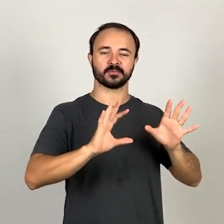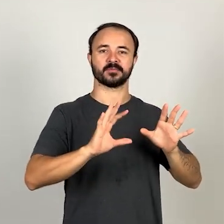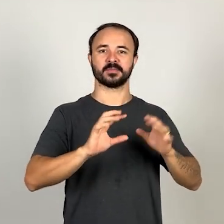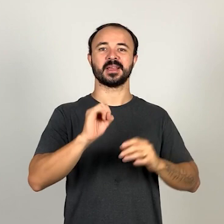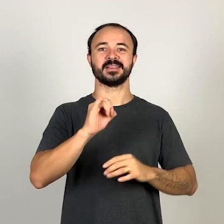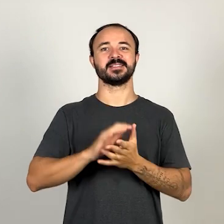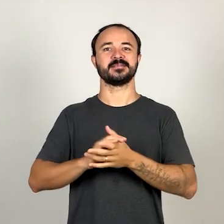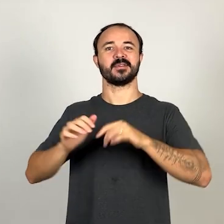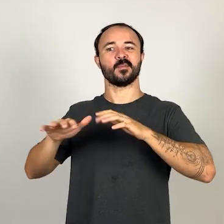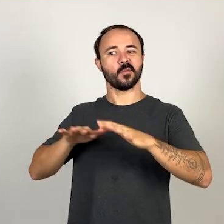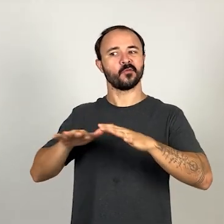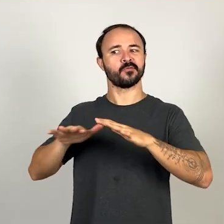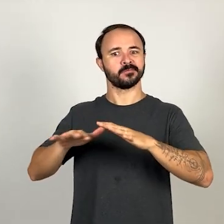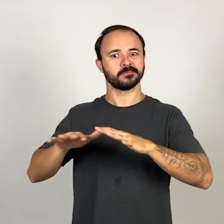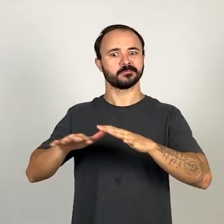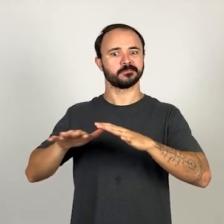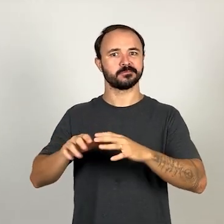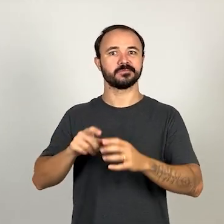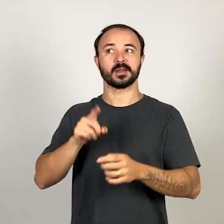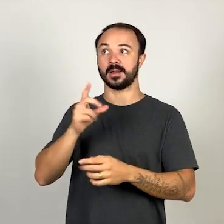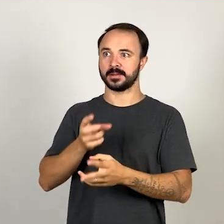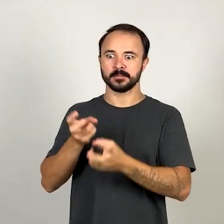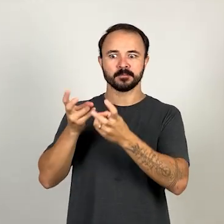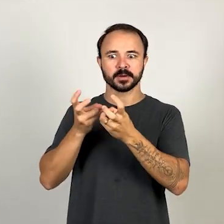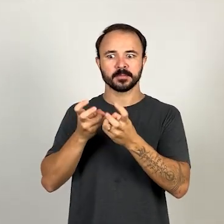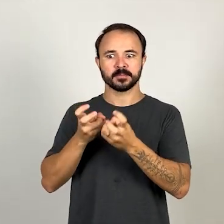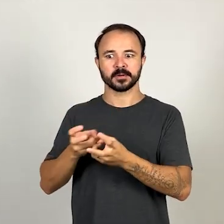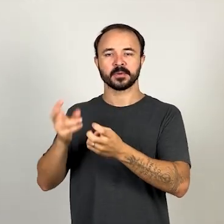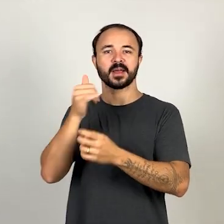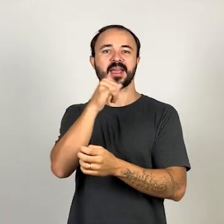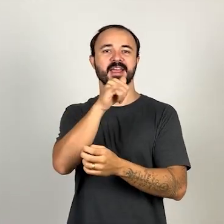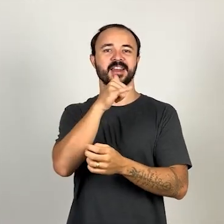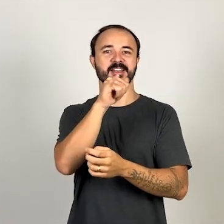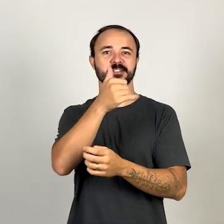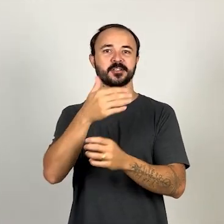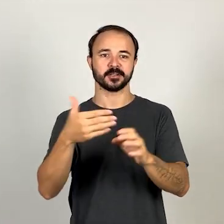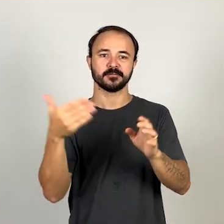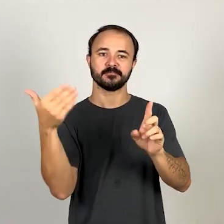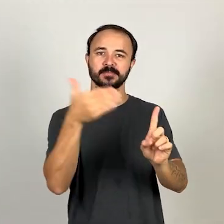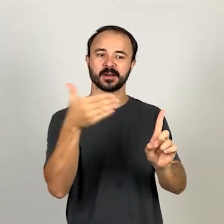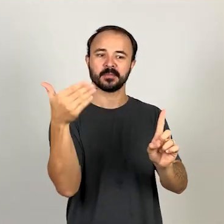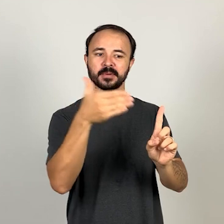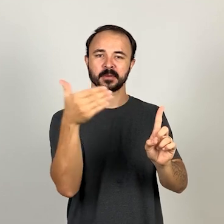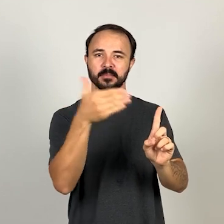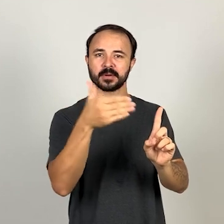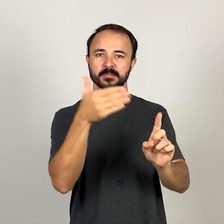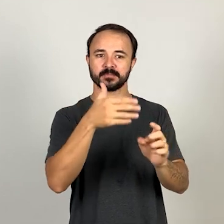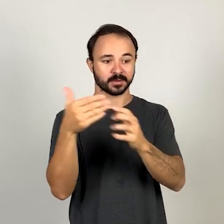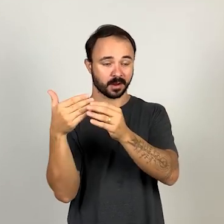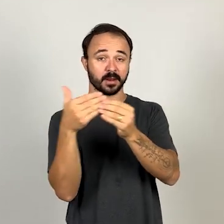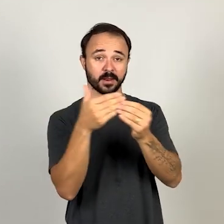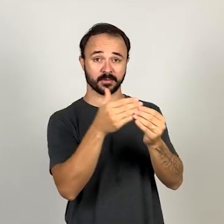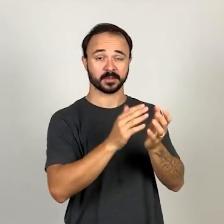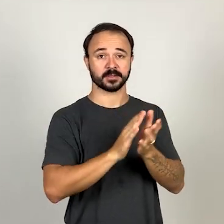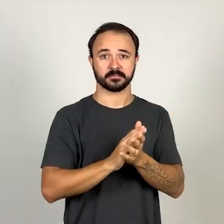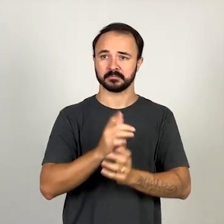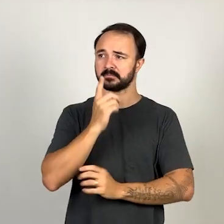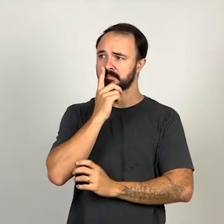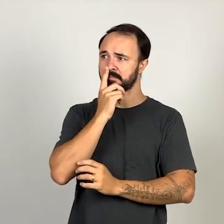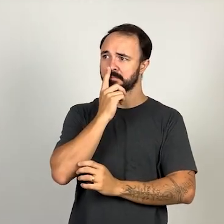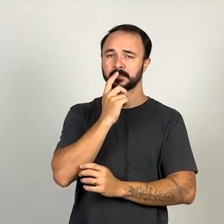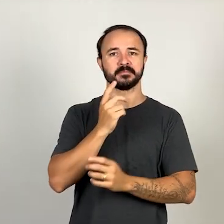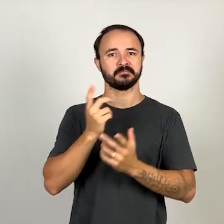movimento, esse gerador vai fornecer energia elétrica. À medida que nós paramos o movimento, a